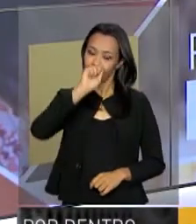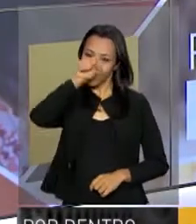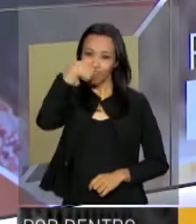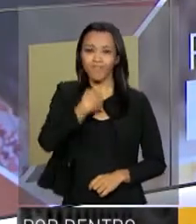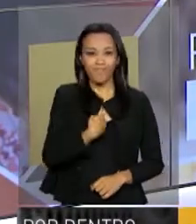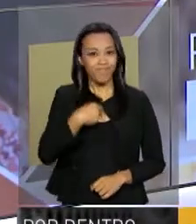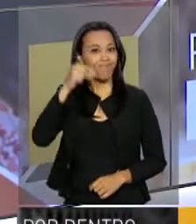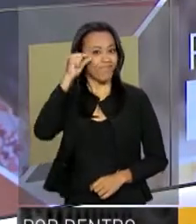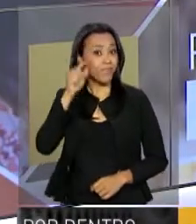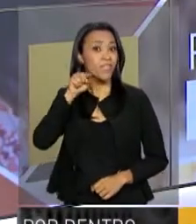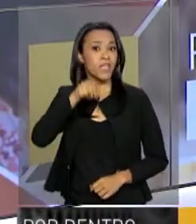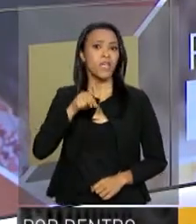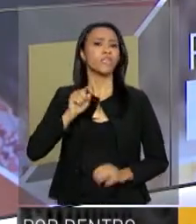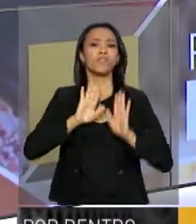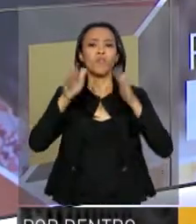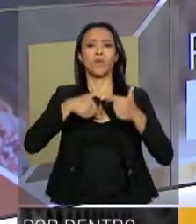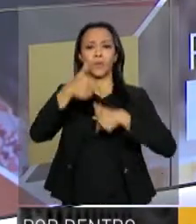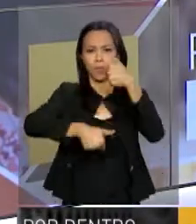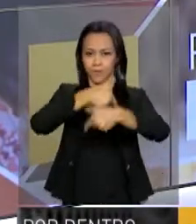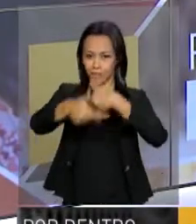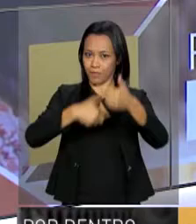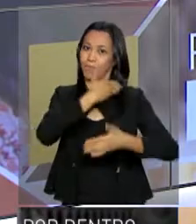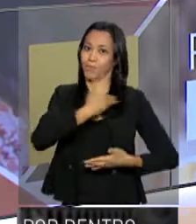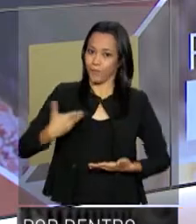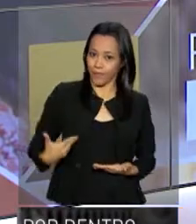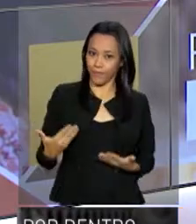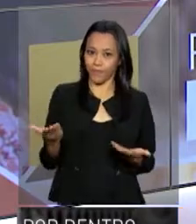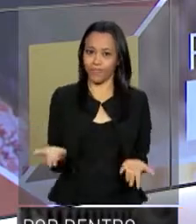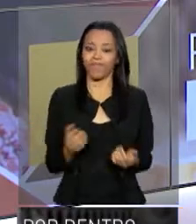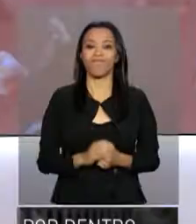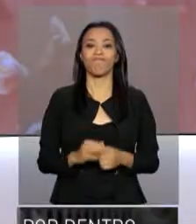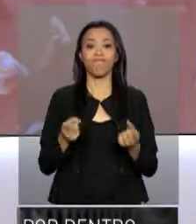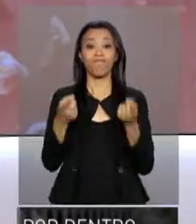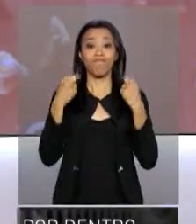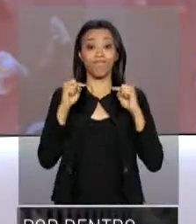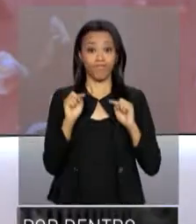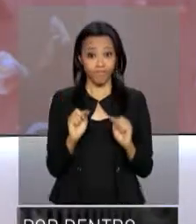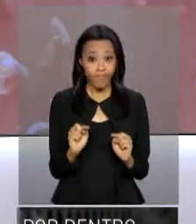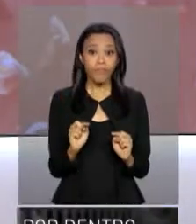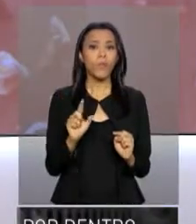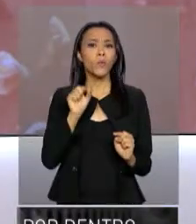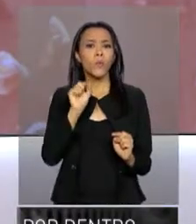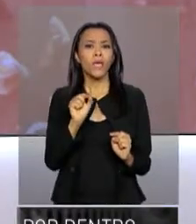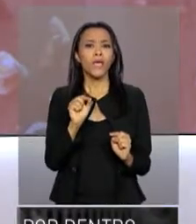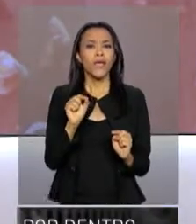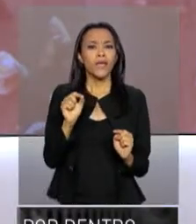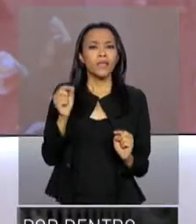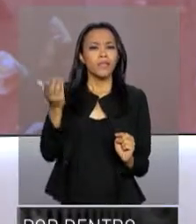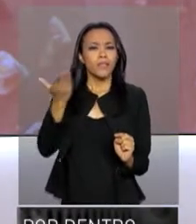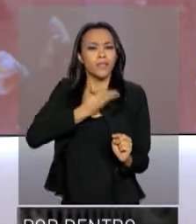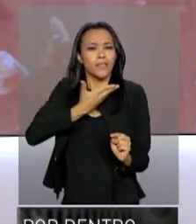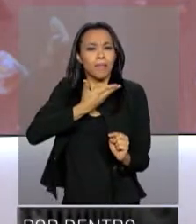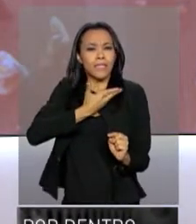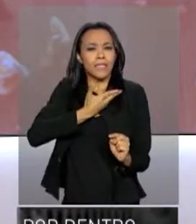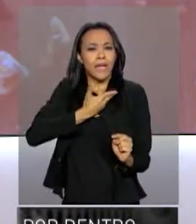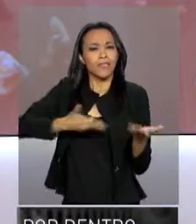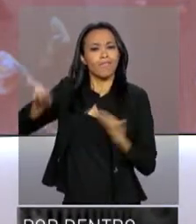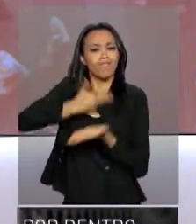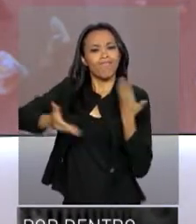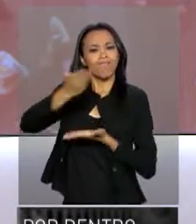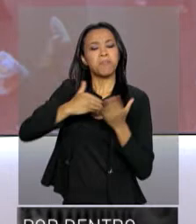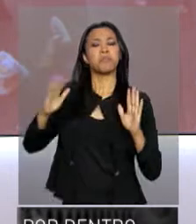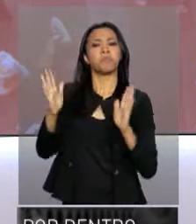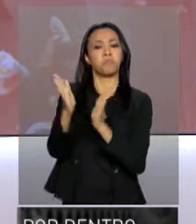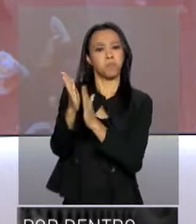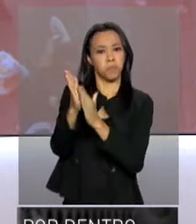eu sou Renata Corsini e esse é o programa Por Dentro do Governo. Para estreitar os laços de amizade e